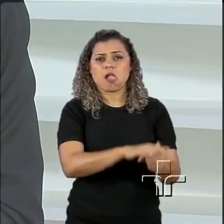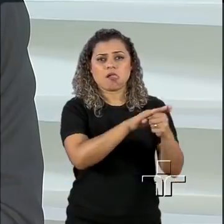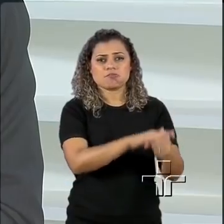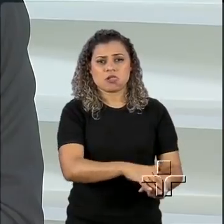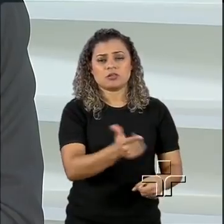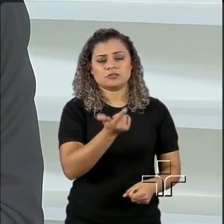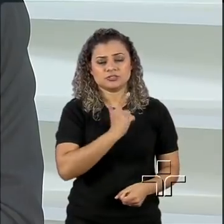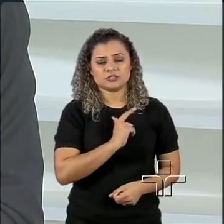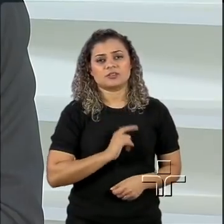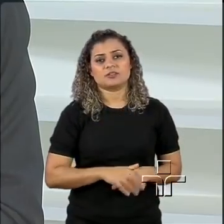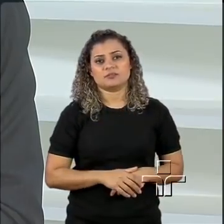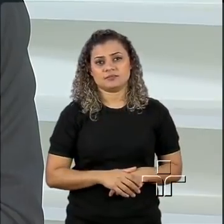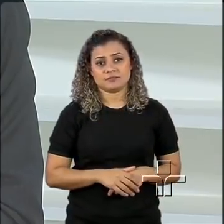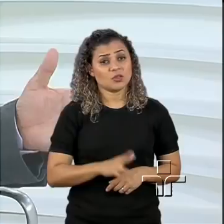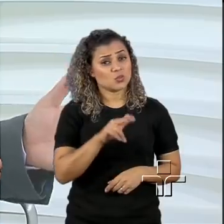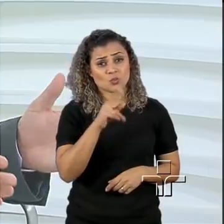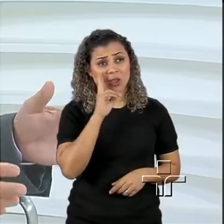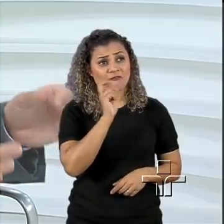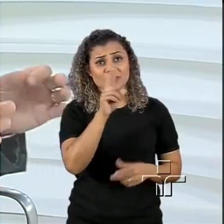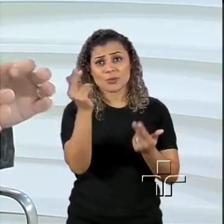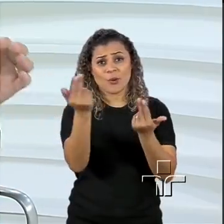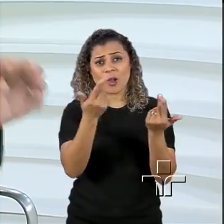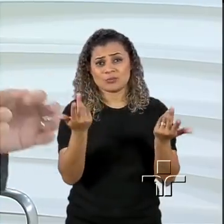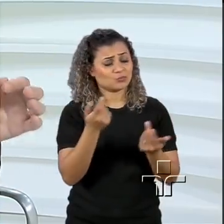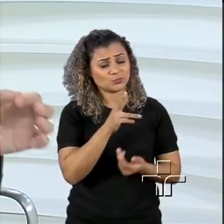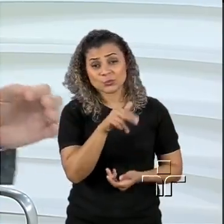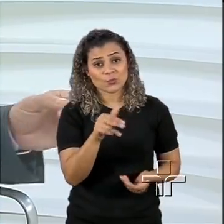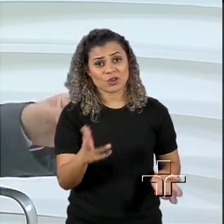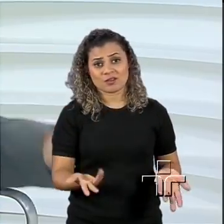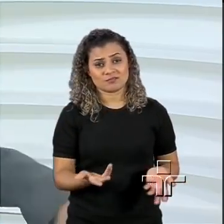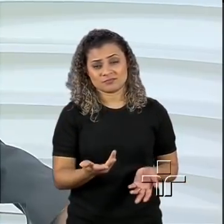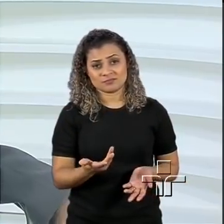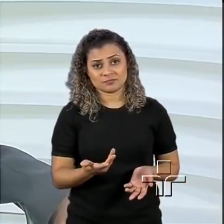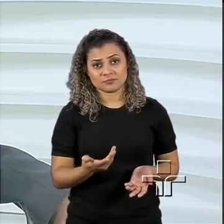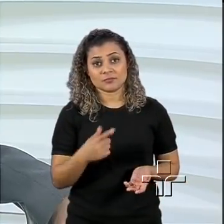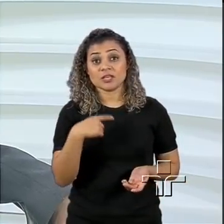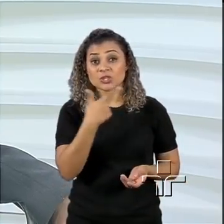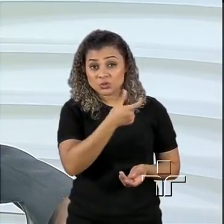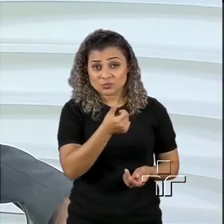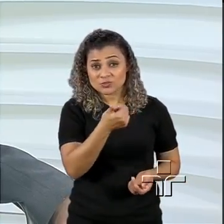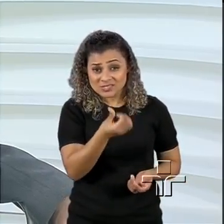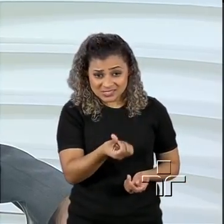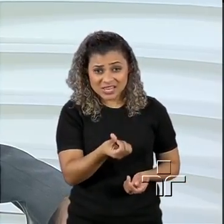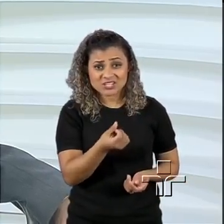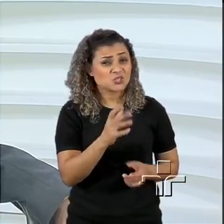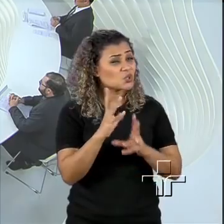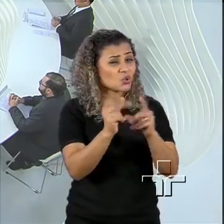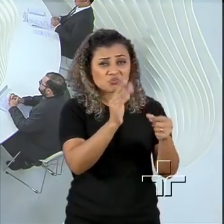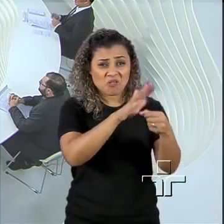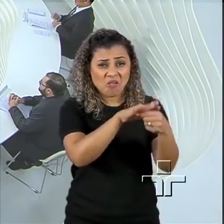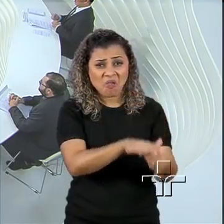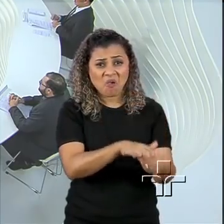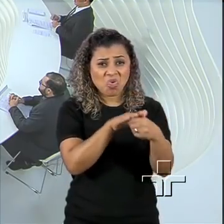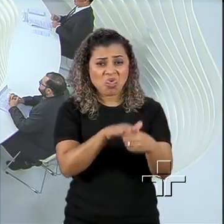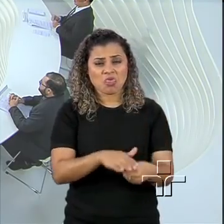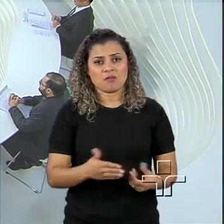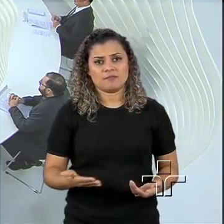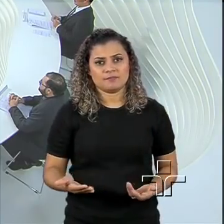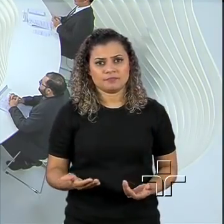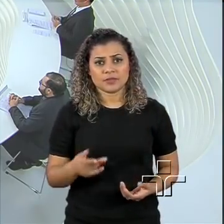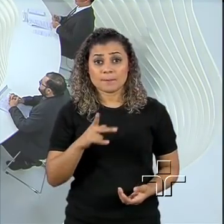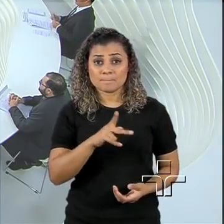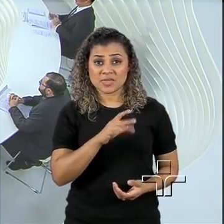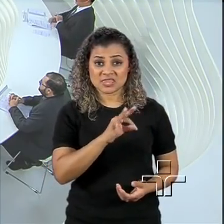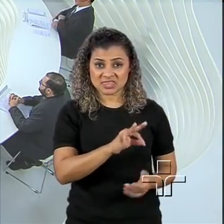como já disse aqui. Então, nós somos sacrificados em 2016. E tinha gente que falava assim, o PT precisa de uma